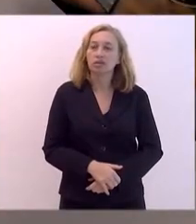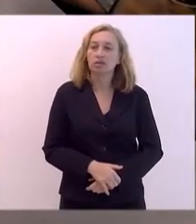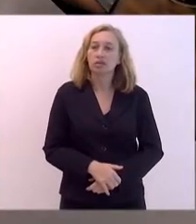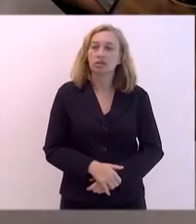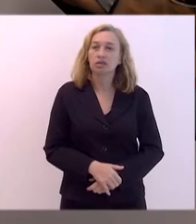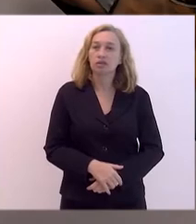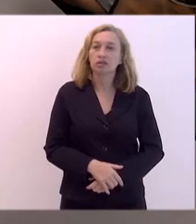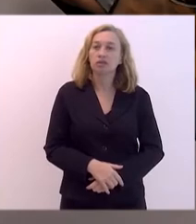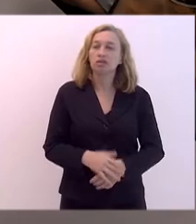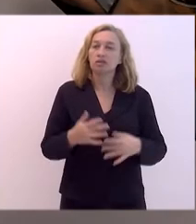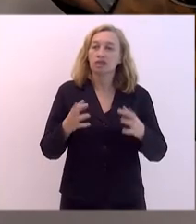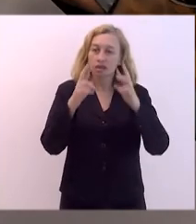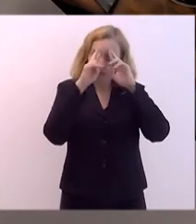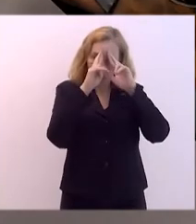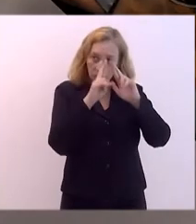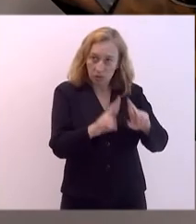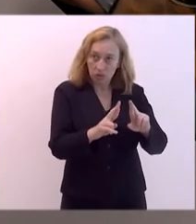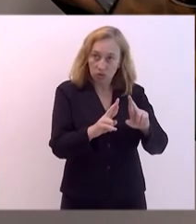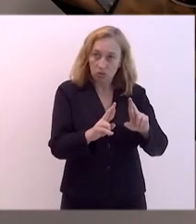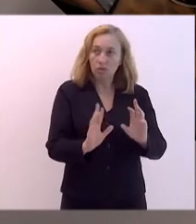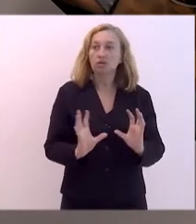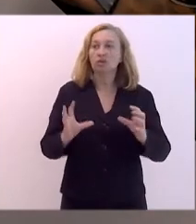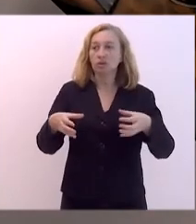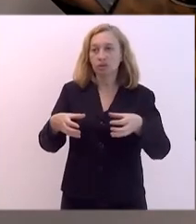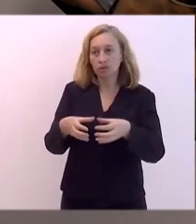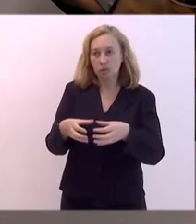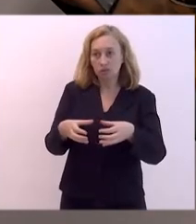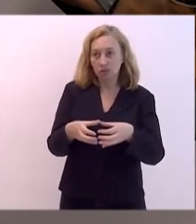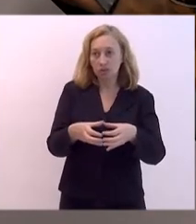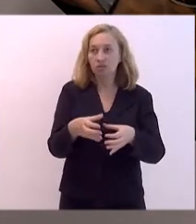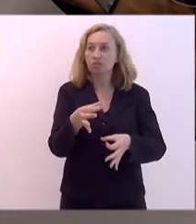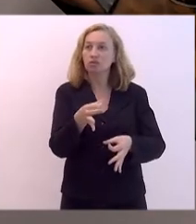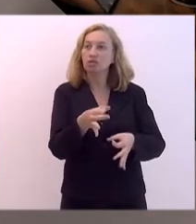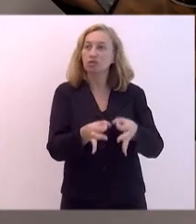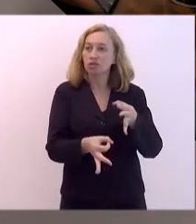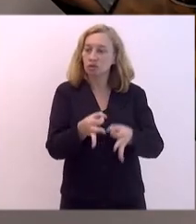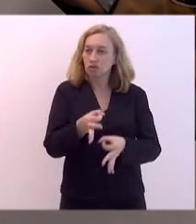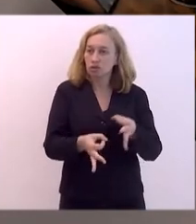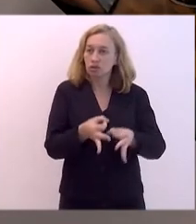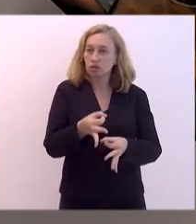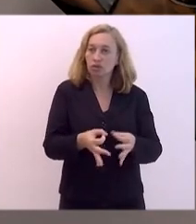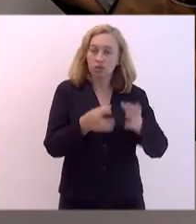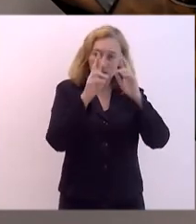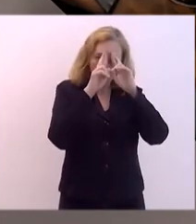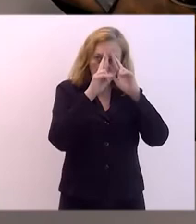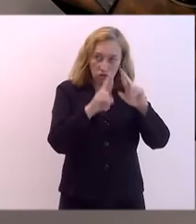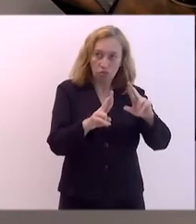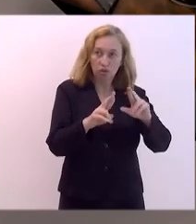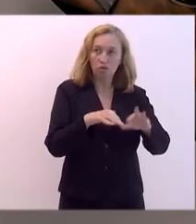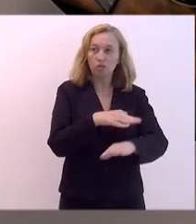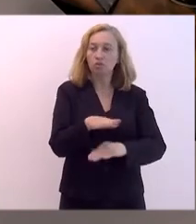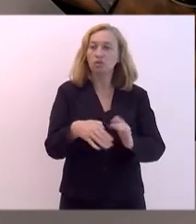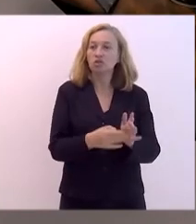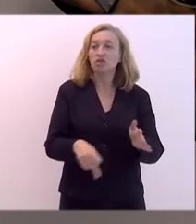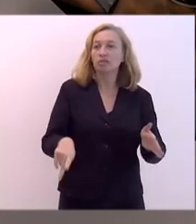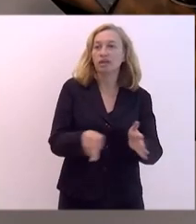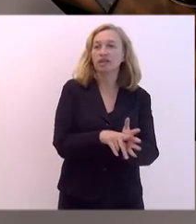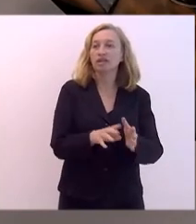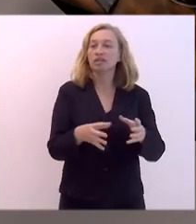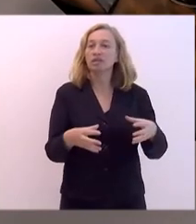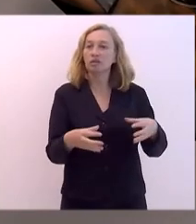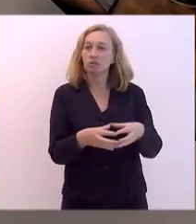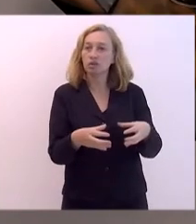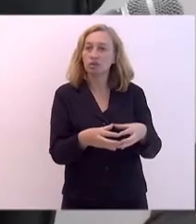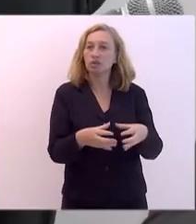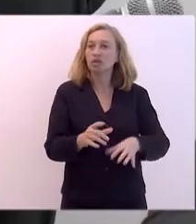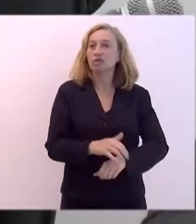externar aqui o meu respeito a esta Comissão de Constituição e Justiça, ao respeito pelos membros dessa comissão, e se há alguma